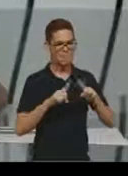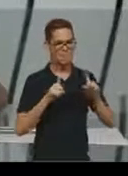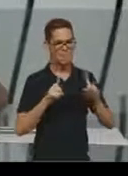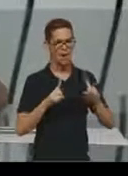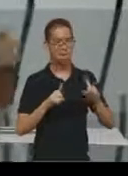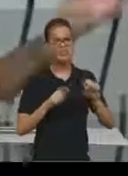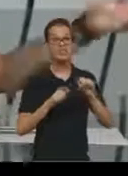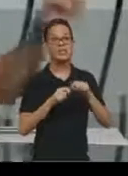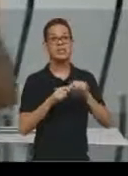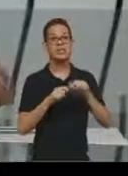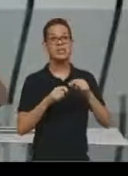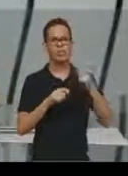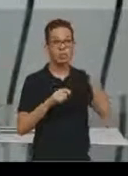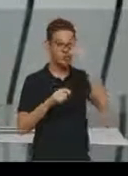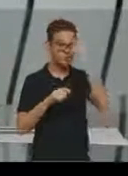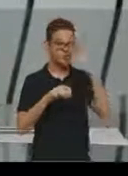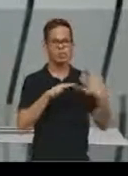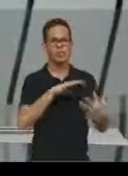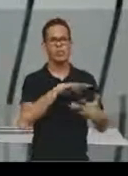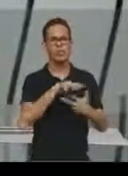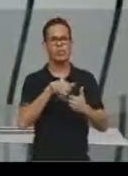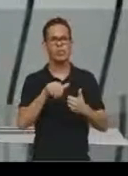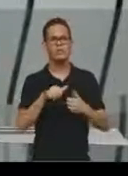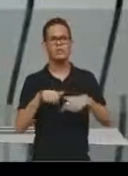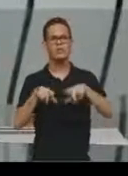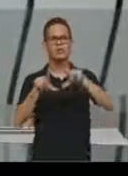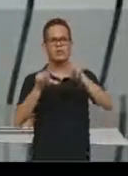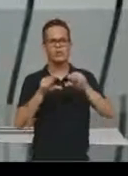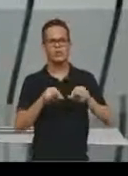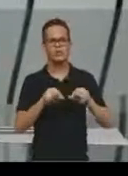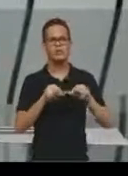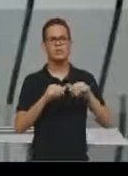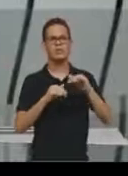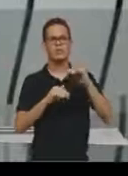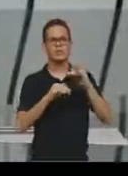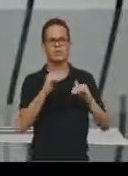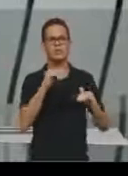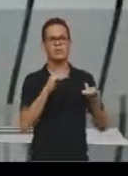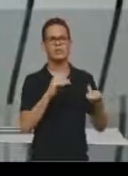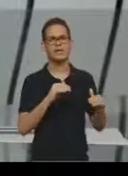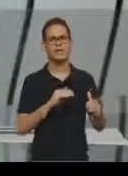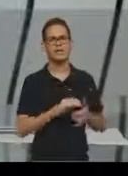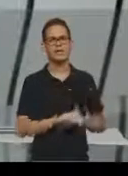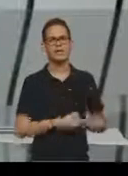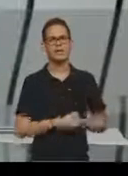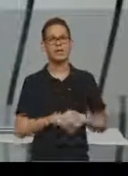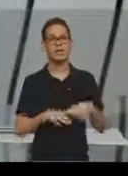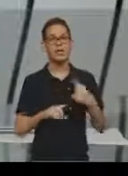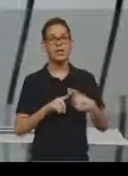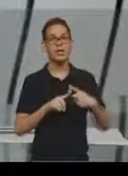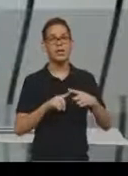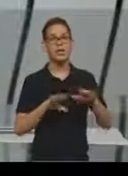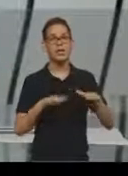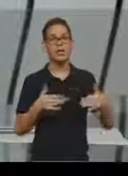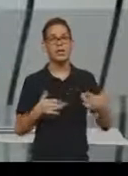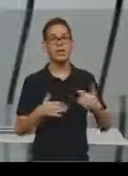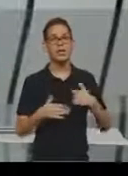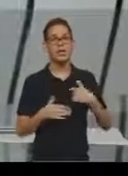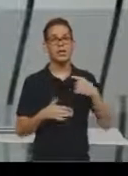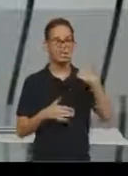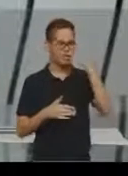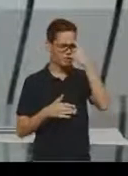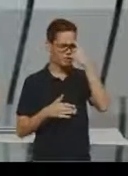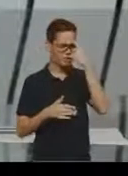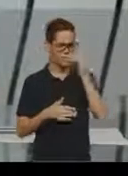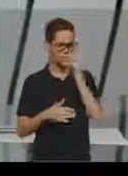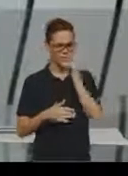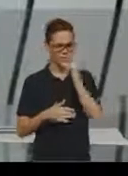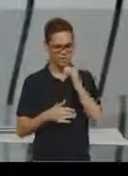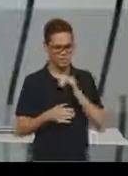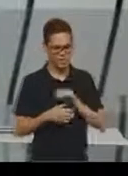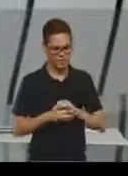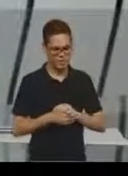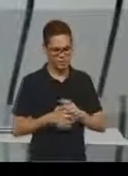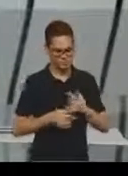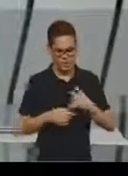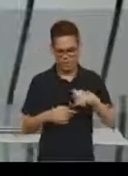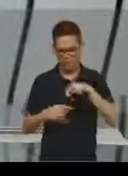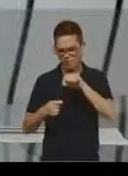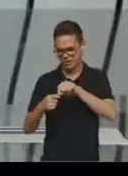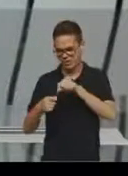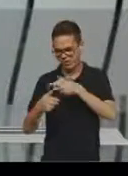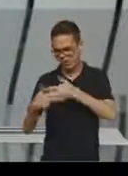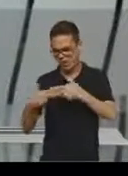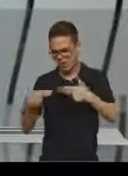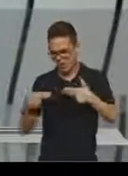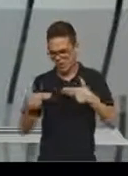em tudo, a gente consegue diminuir as desigualdades sociais. Porque a partir do momento que eu estou lá pensando em agir uma coisa, assim,